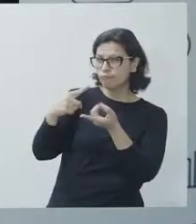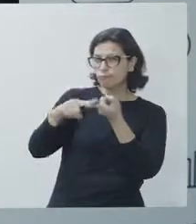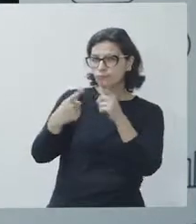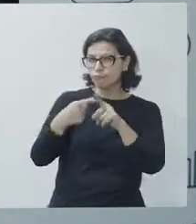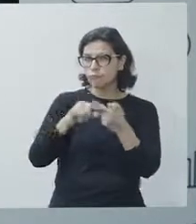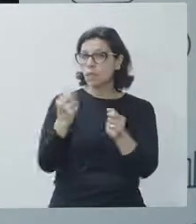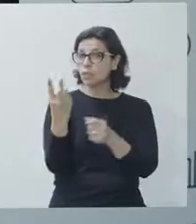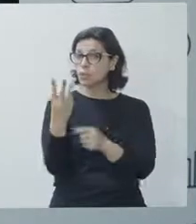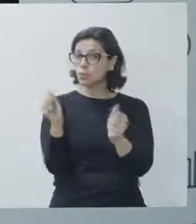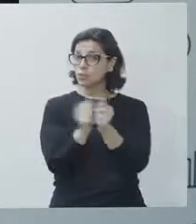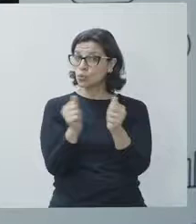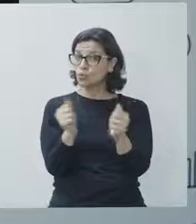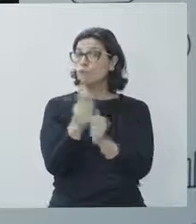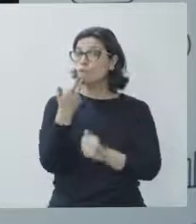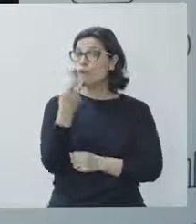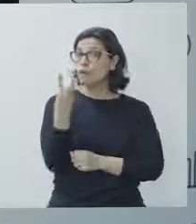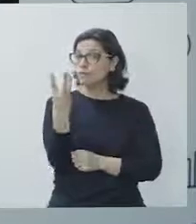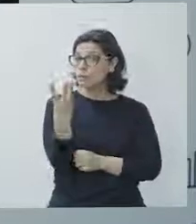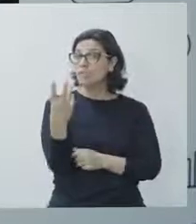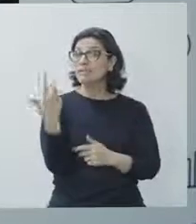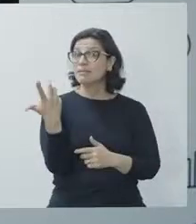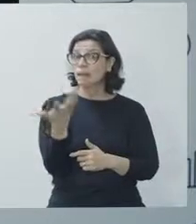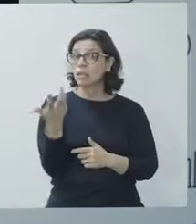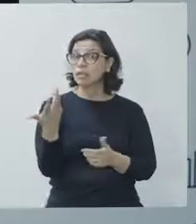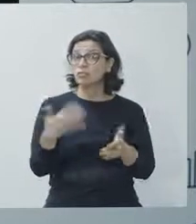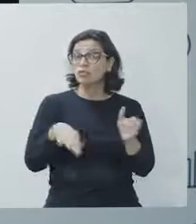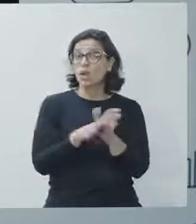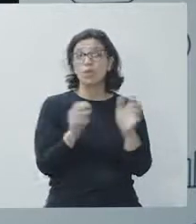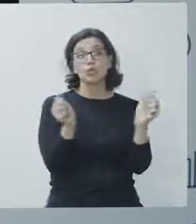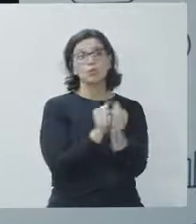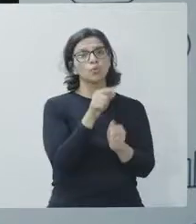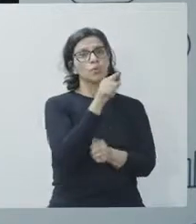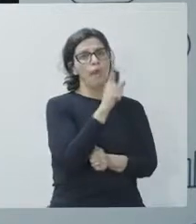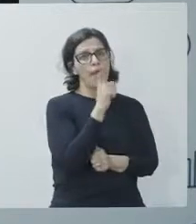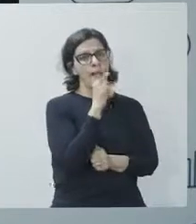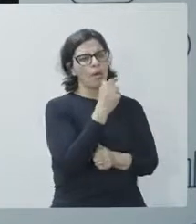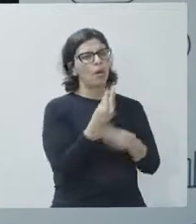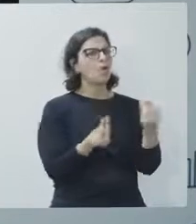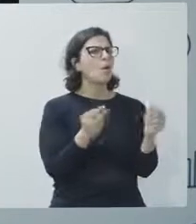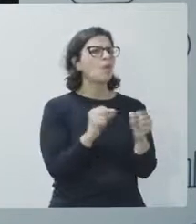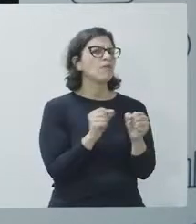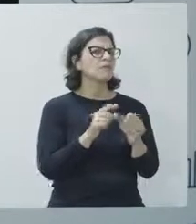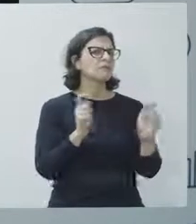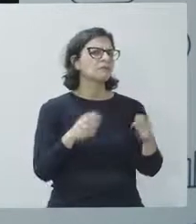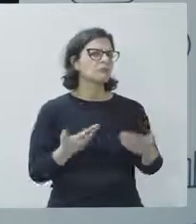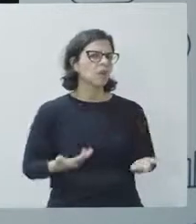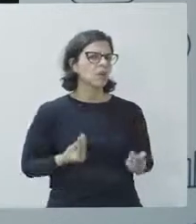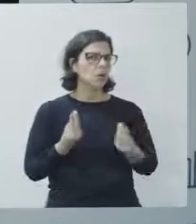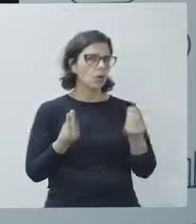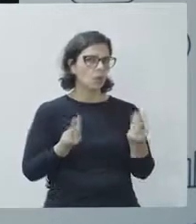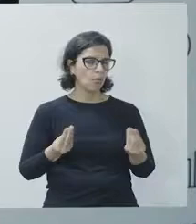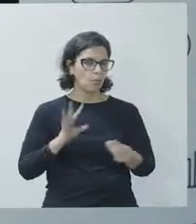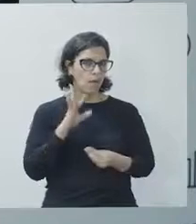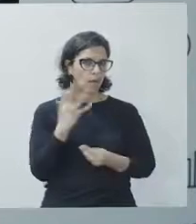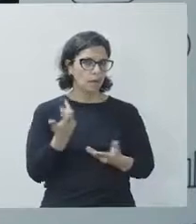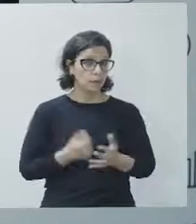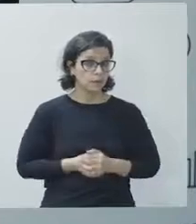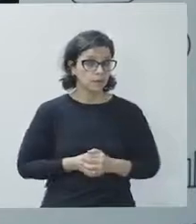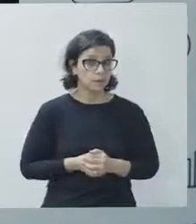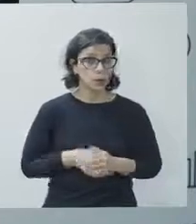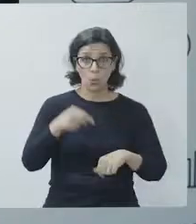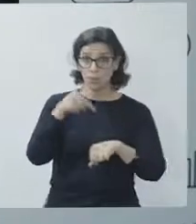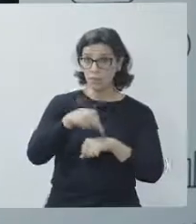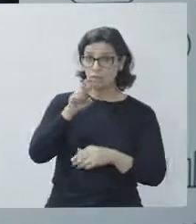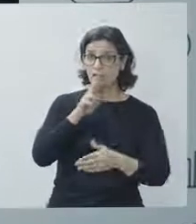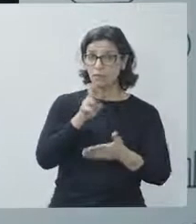juntas e as três bruxas pretendem chegar a essa fonte. Como que isso poderia acontecer? Vou